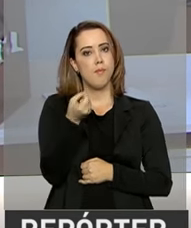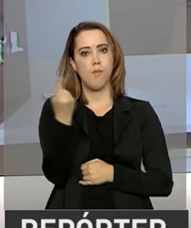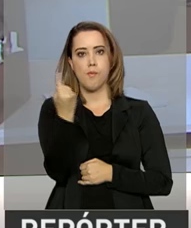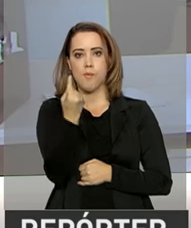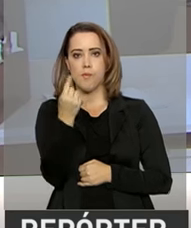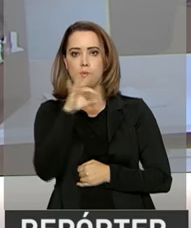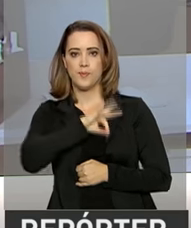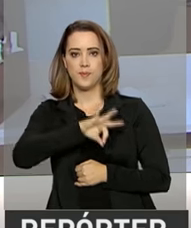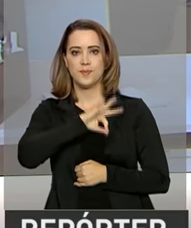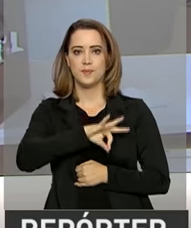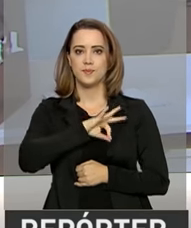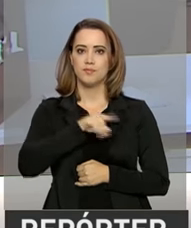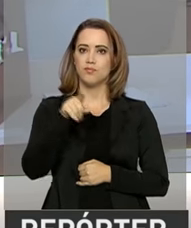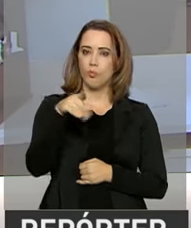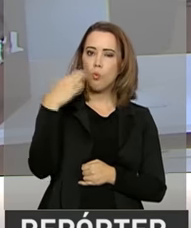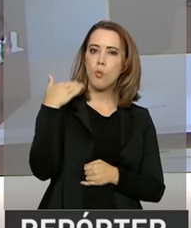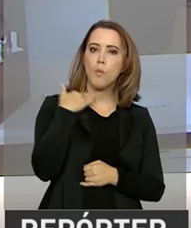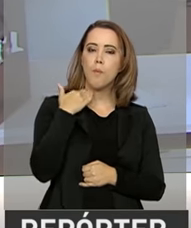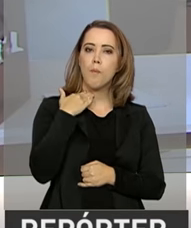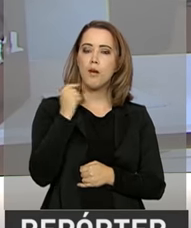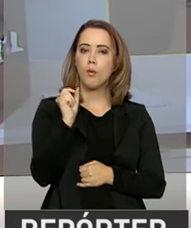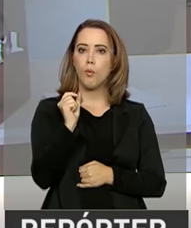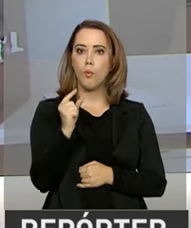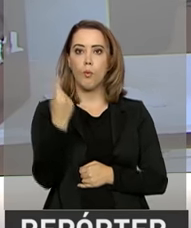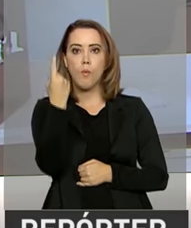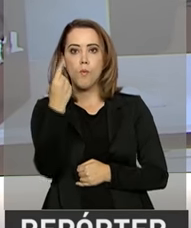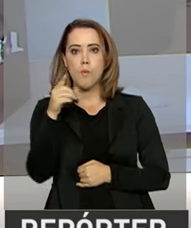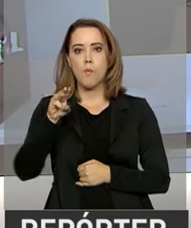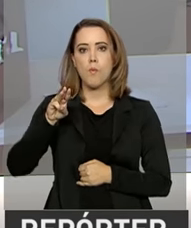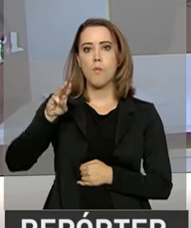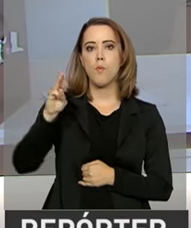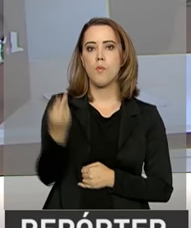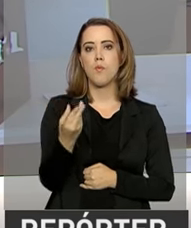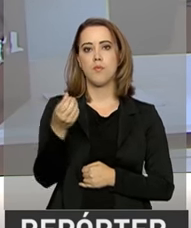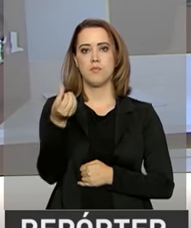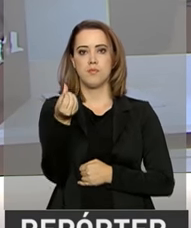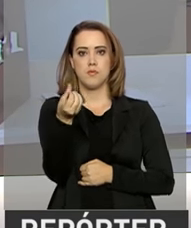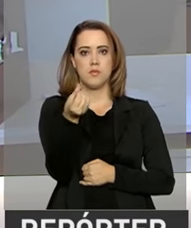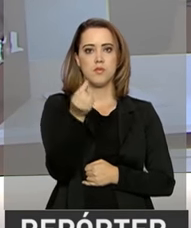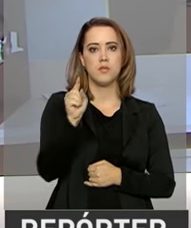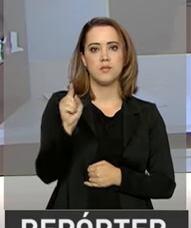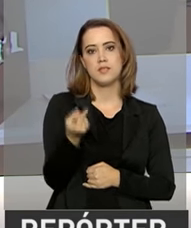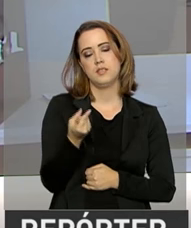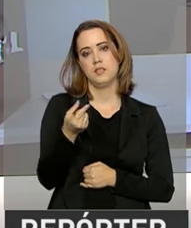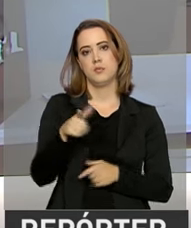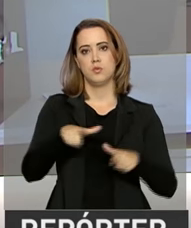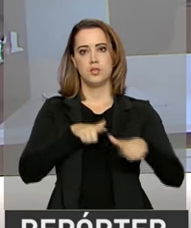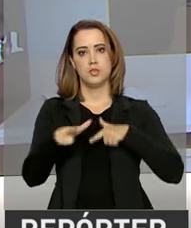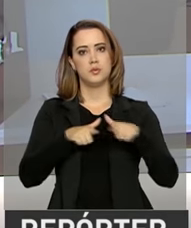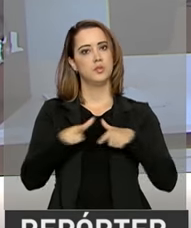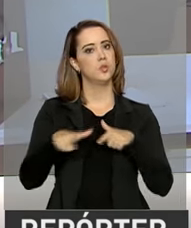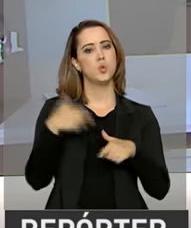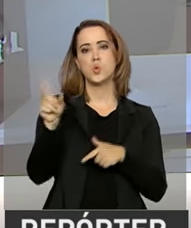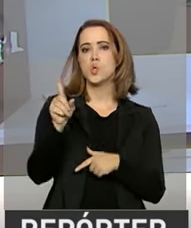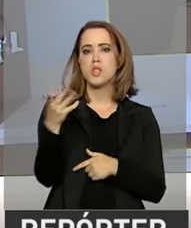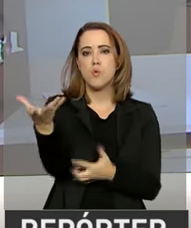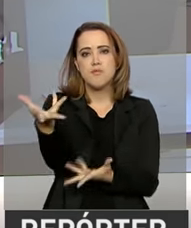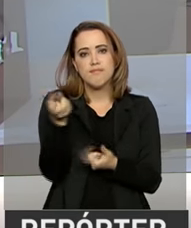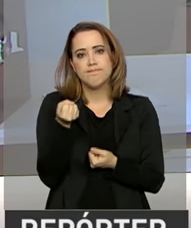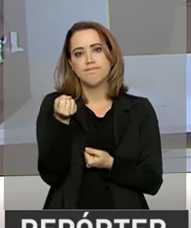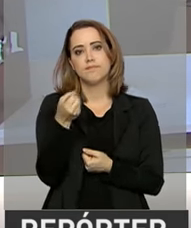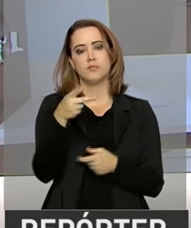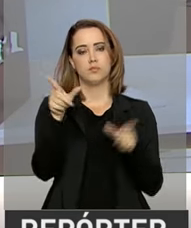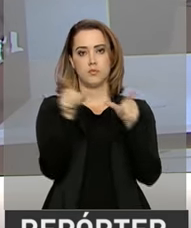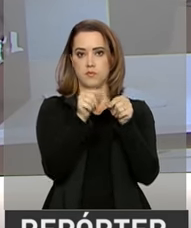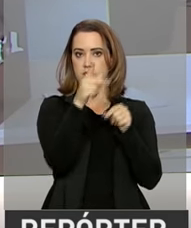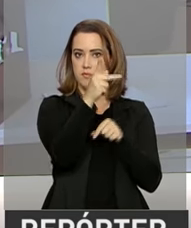sua disposição para receber no banco? 1.600.000 1000 trabalhadores ainda não sacaram o abono do PISPAZEP esse